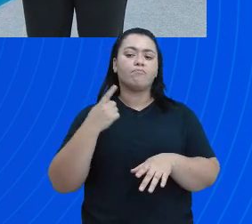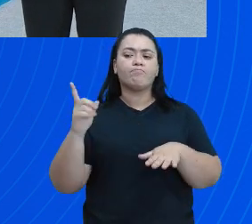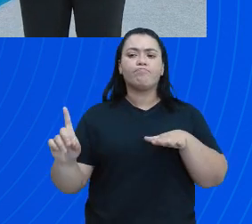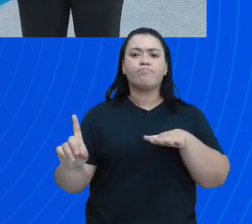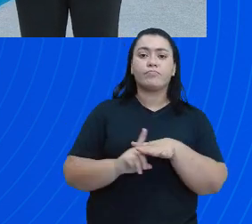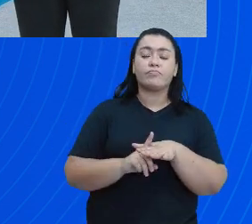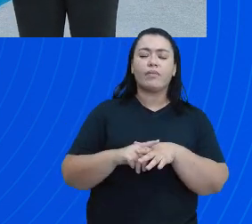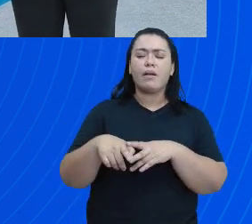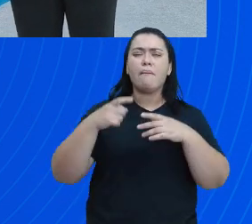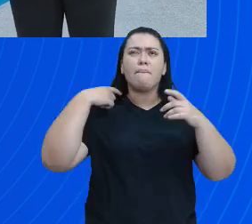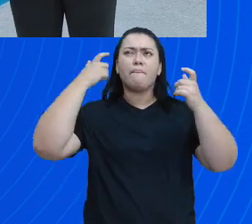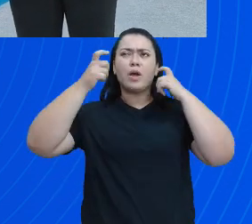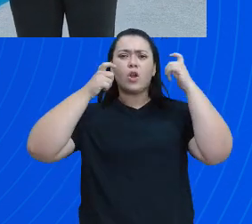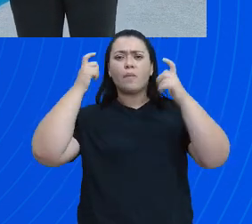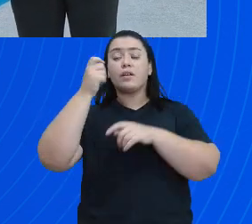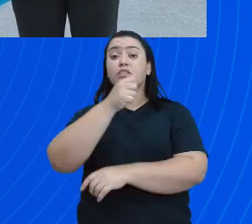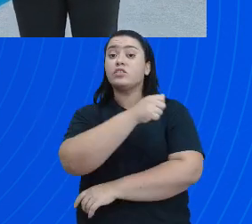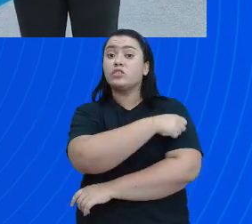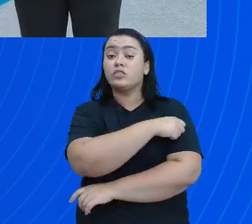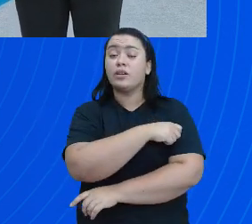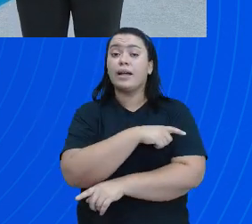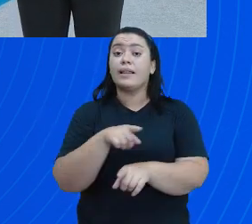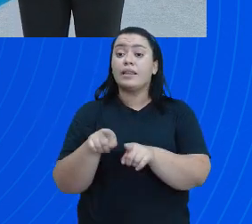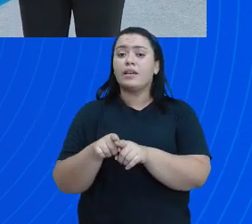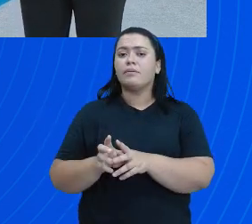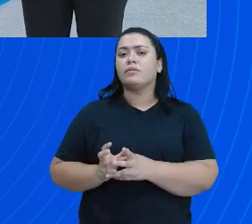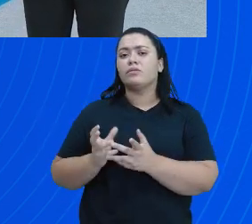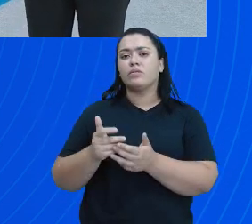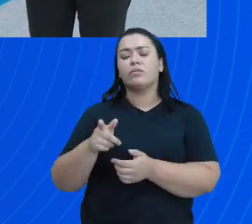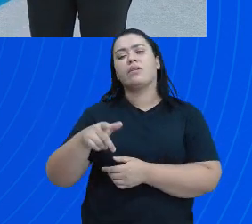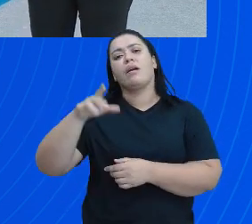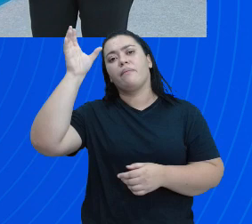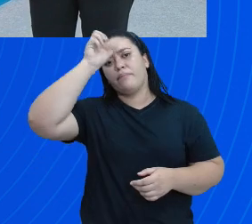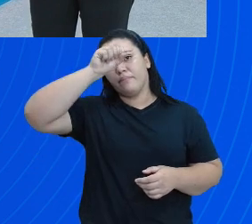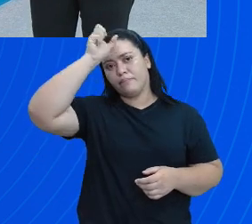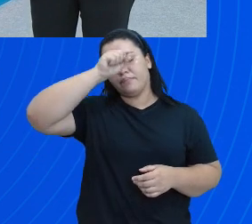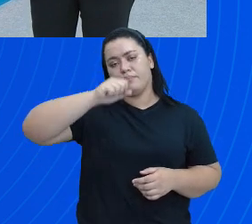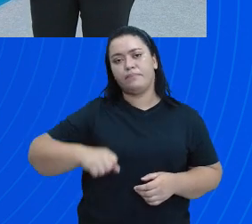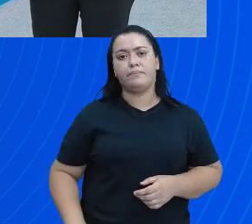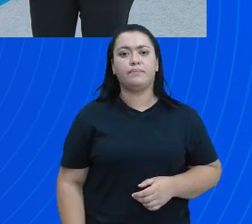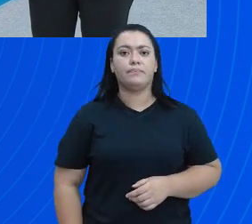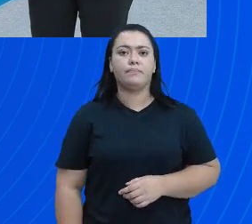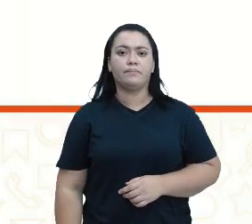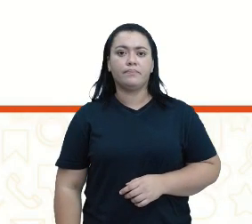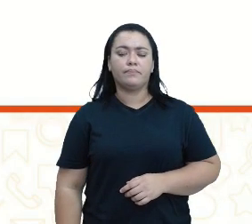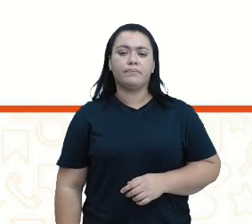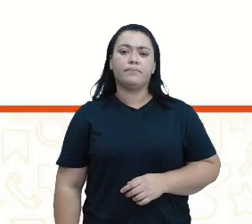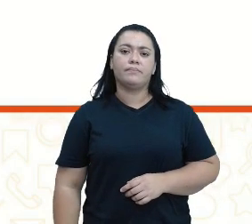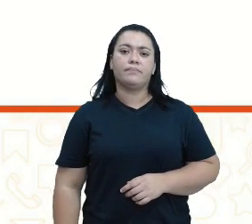esses estudantes e com toda a aprendizagem deles.